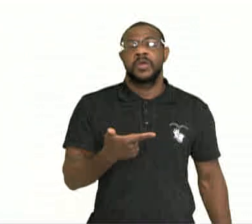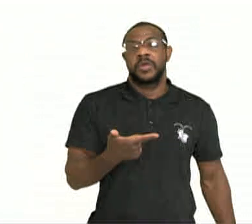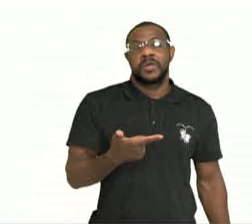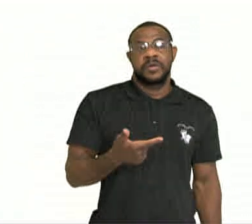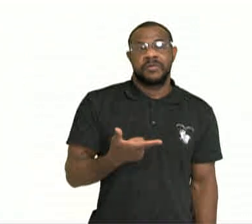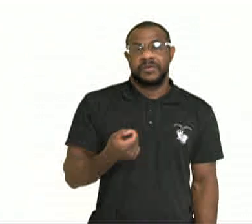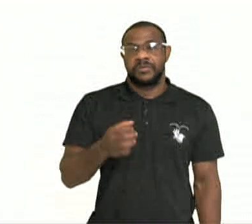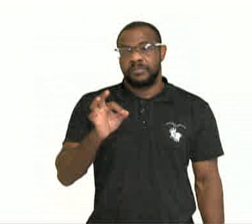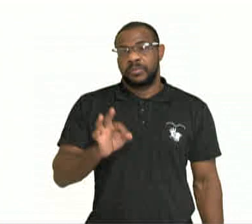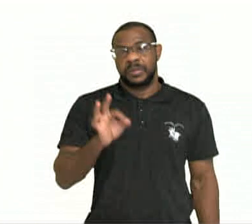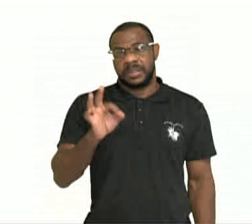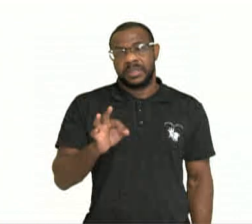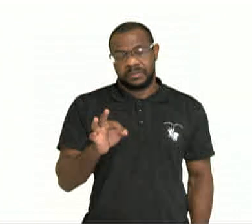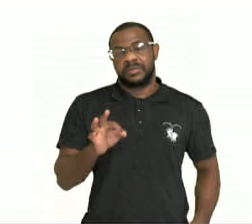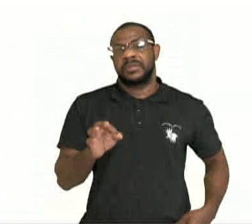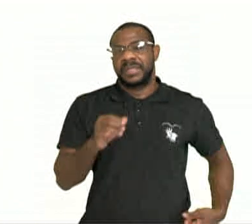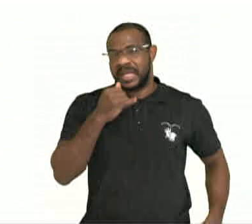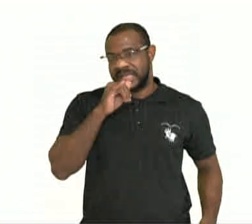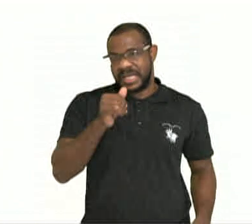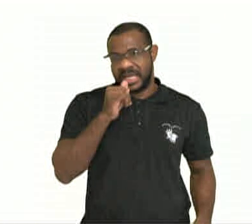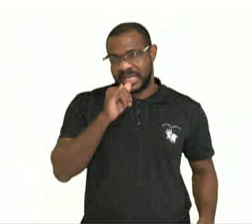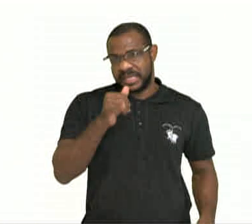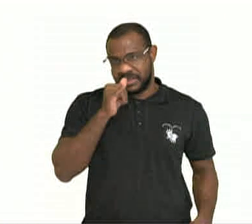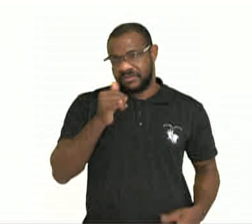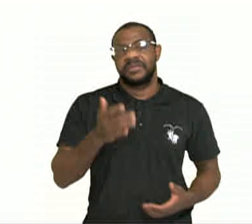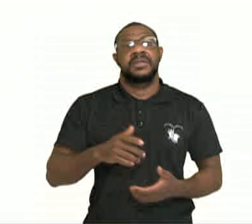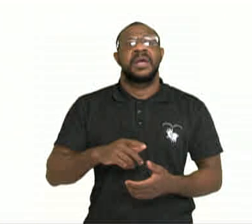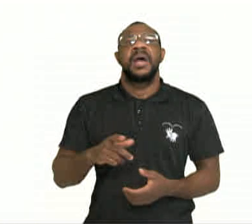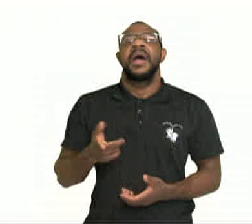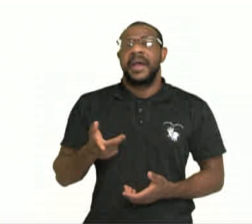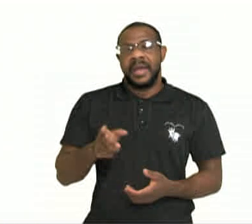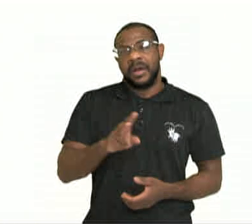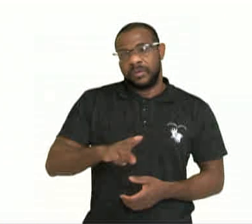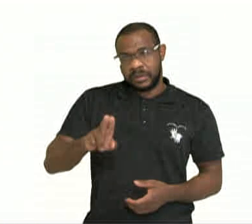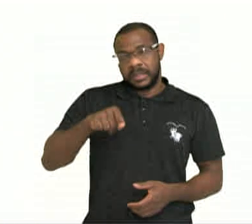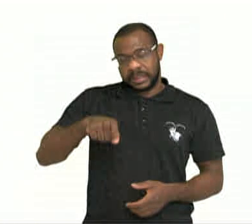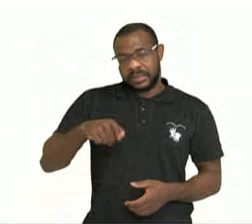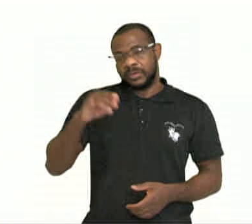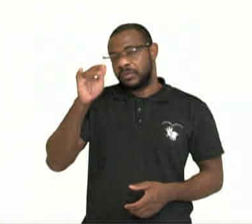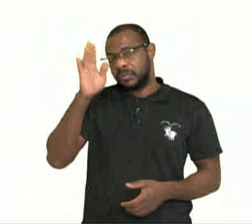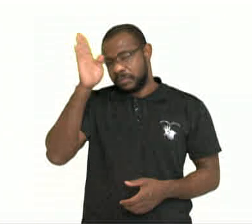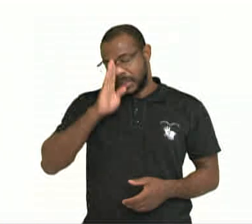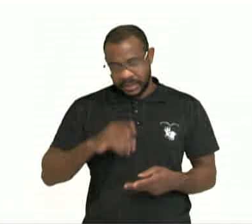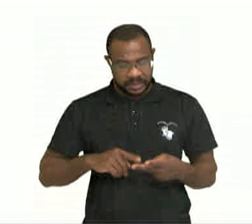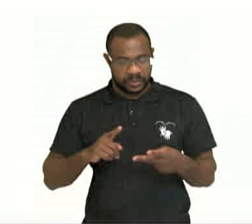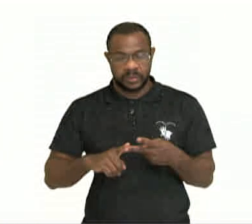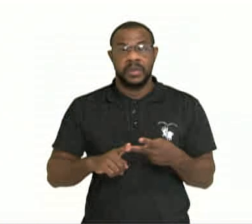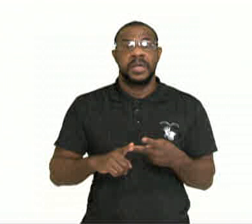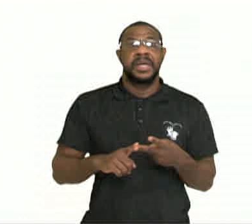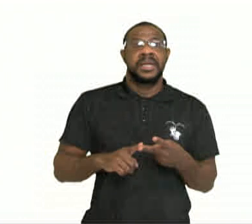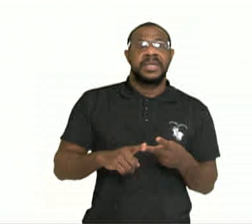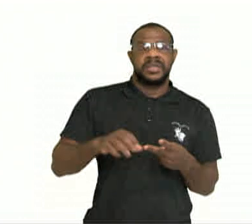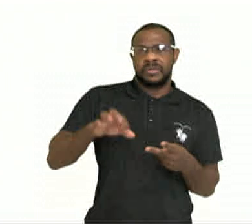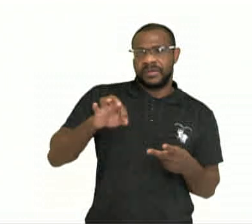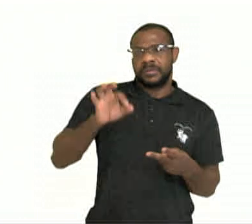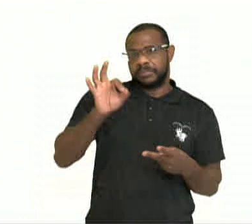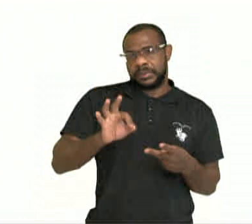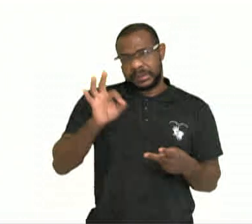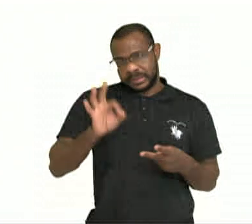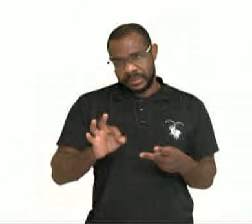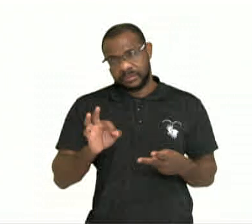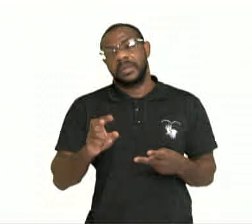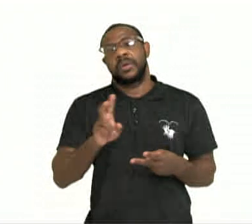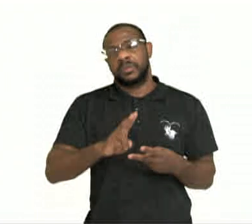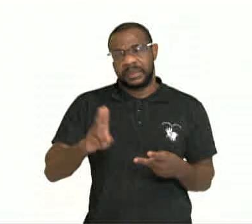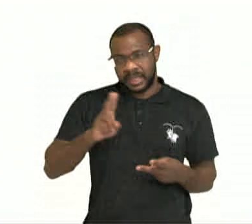energia elétrica consumida no Paraguai. E a energia no Paraná, quando a gente fala em energia elétrica no